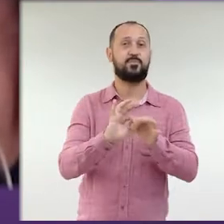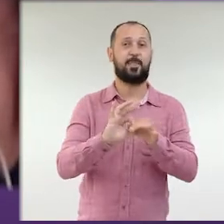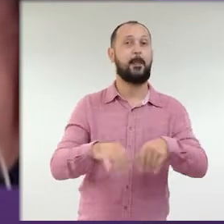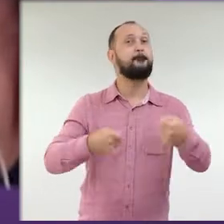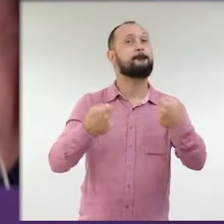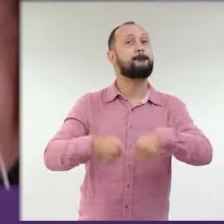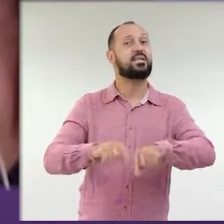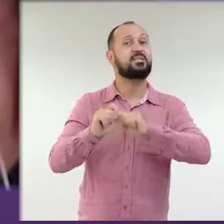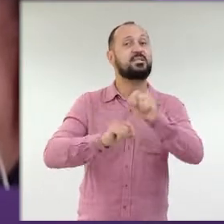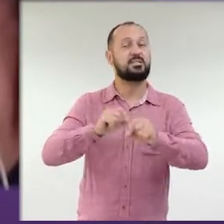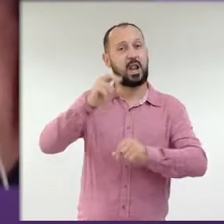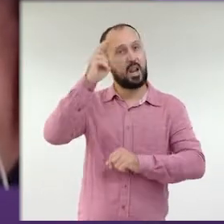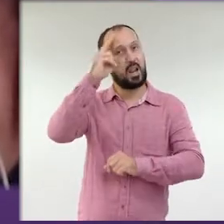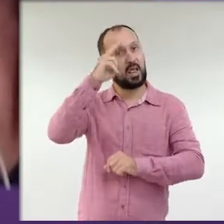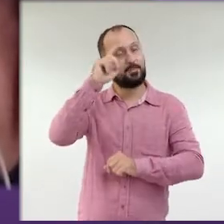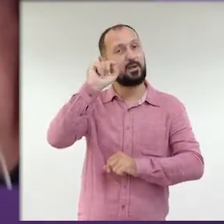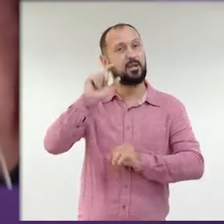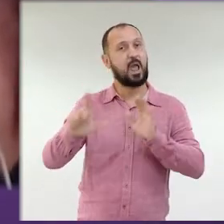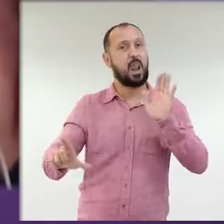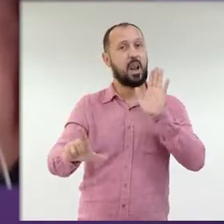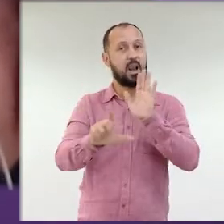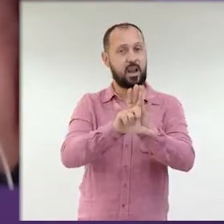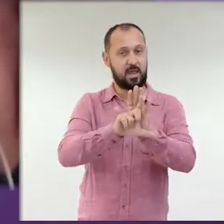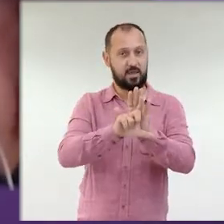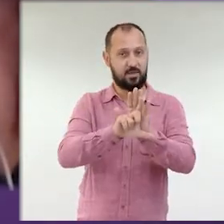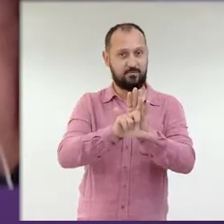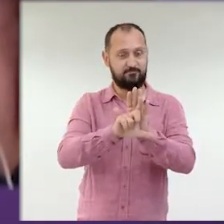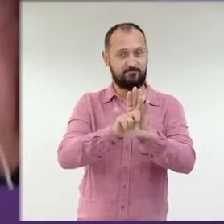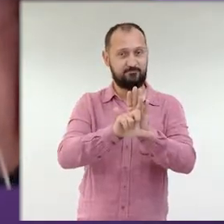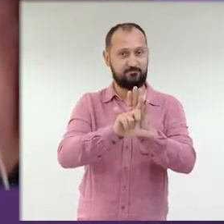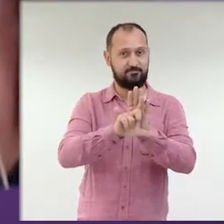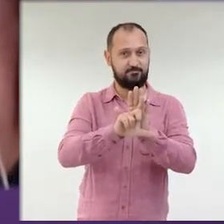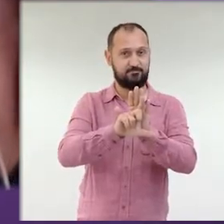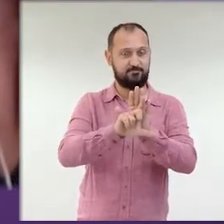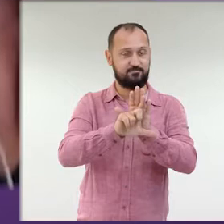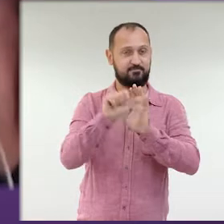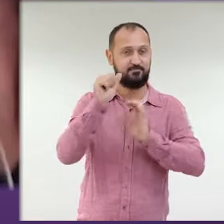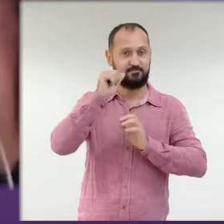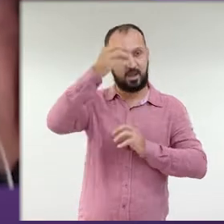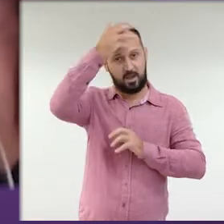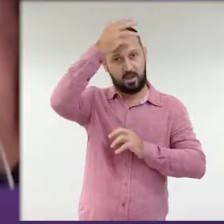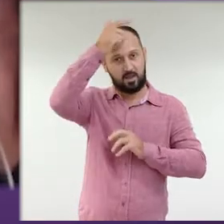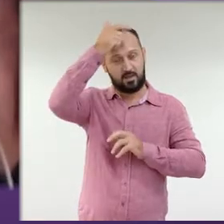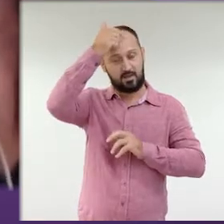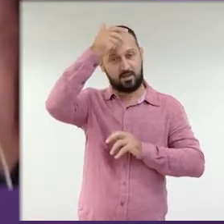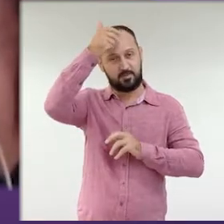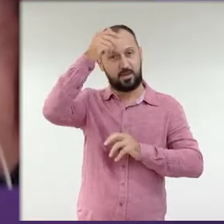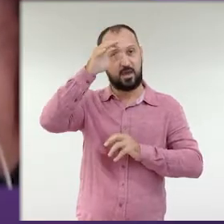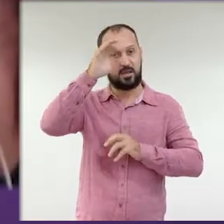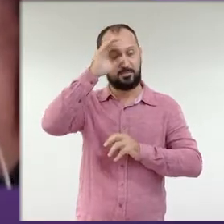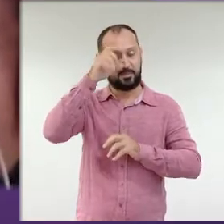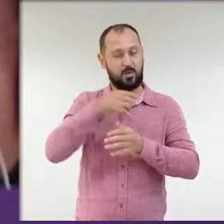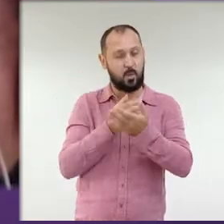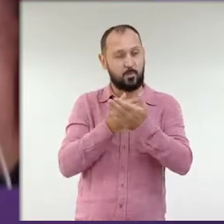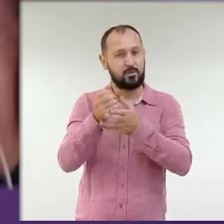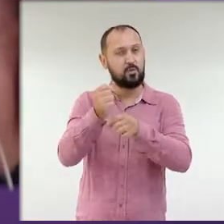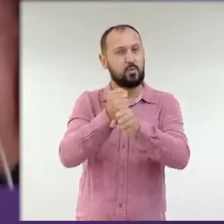gente precisa lembrar que a Lei Maria da Penha, que completa 14 anos, já trazia lá